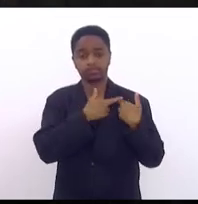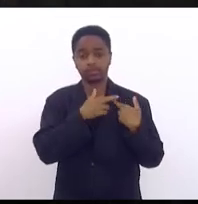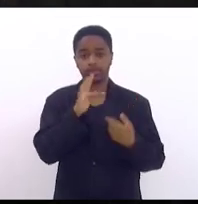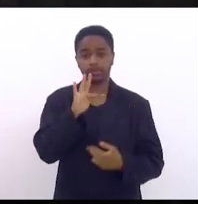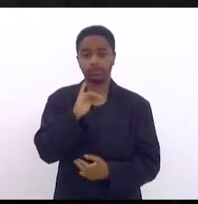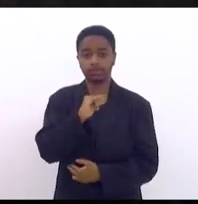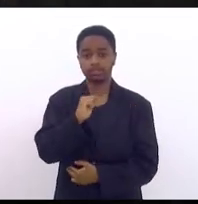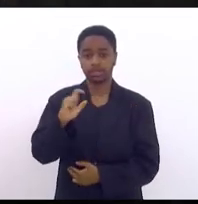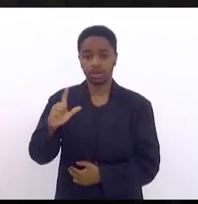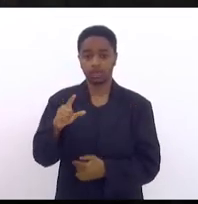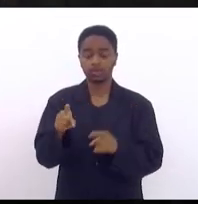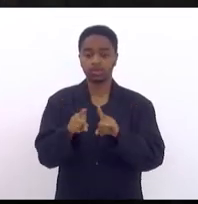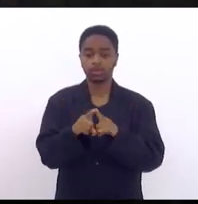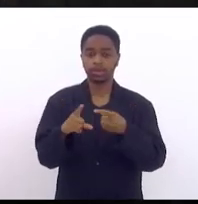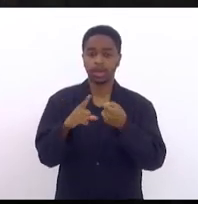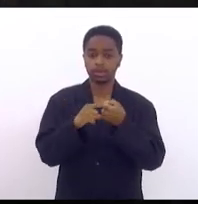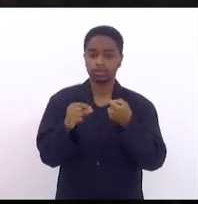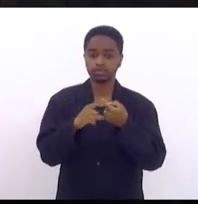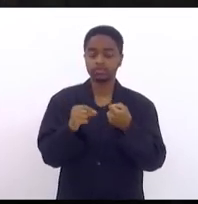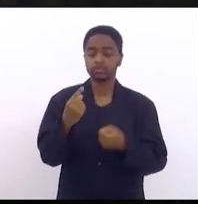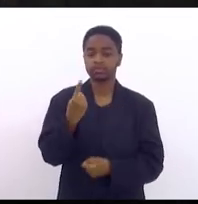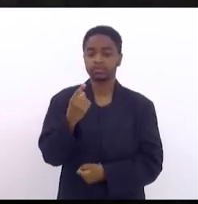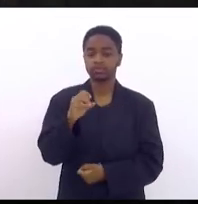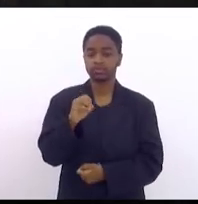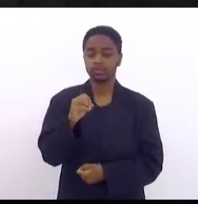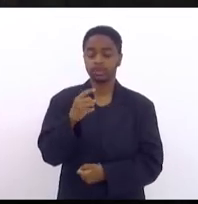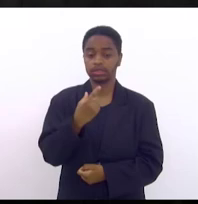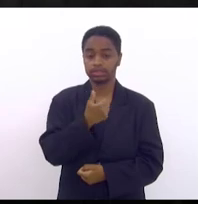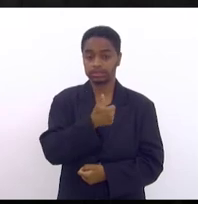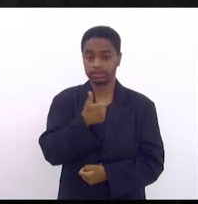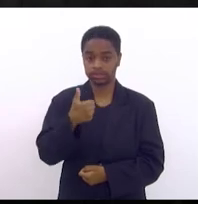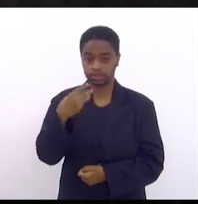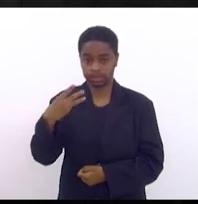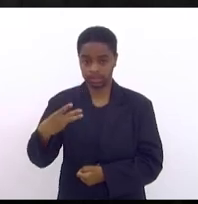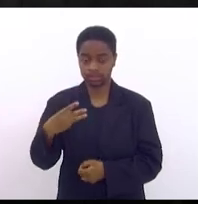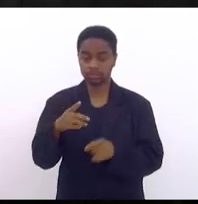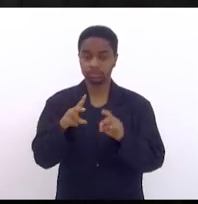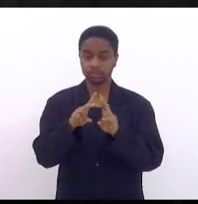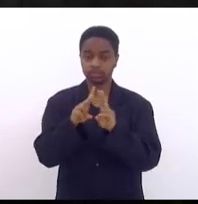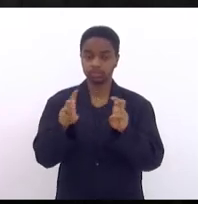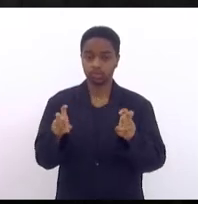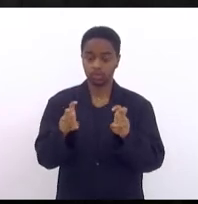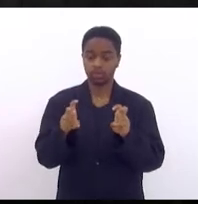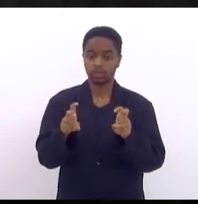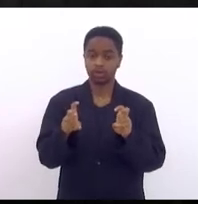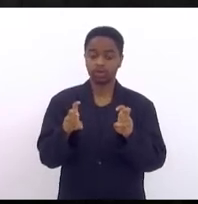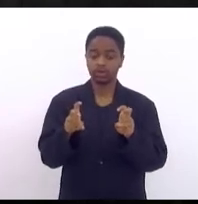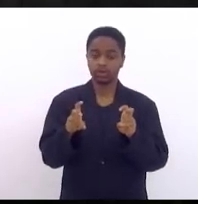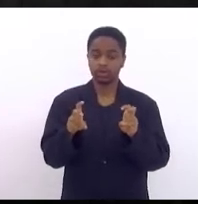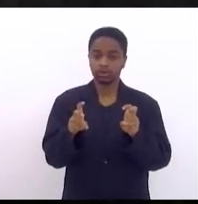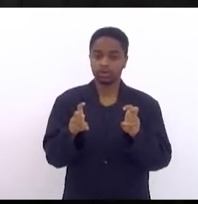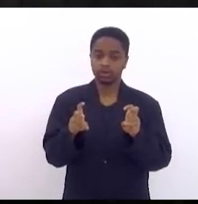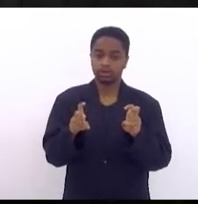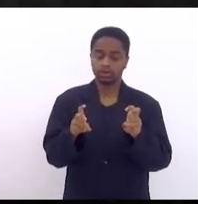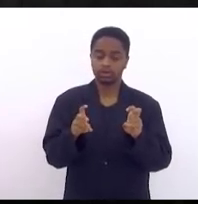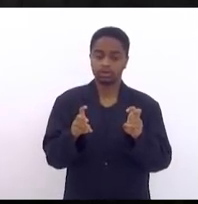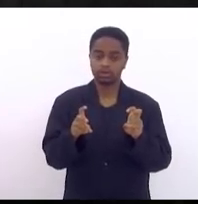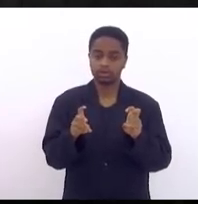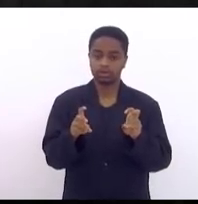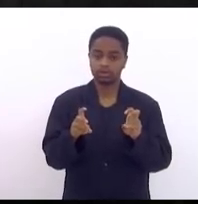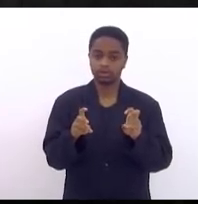o artigo 113 das disposições transitórias, que diz respeito